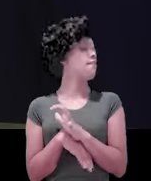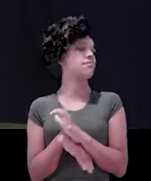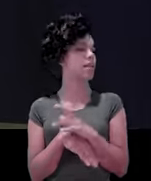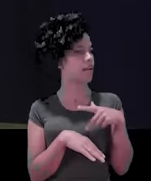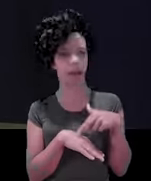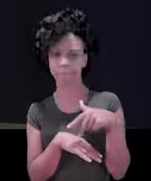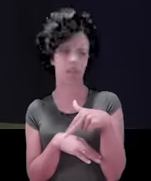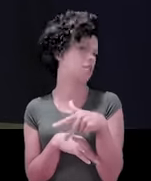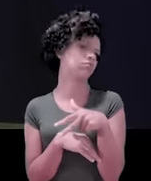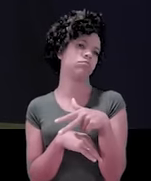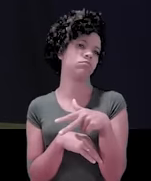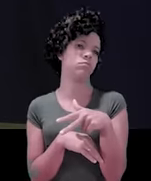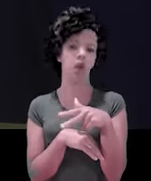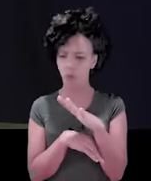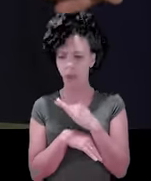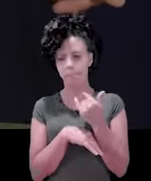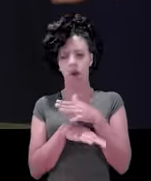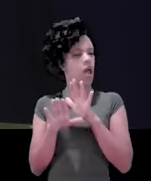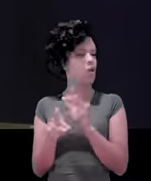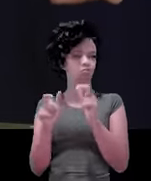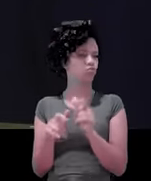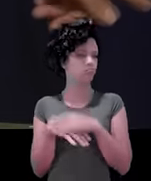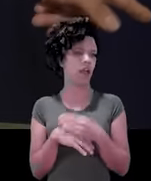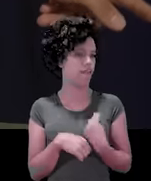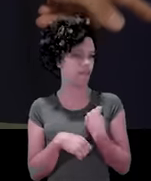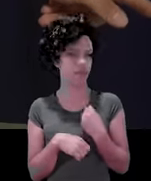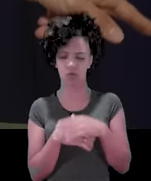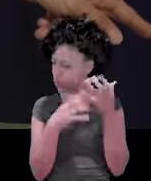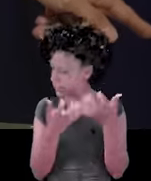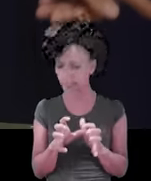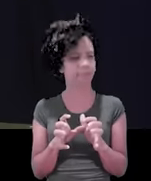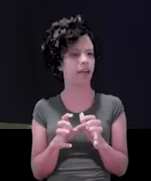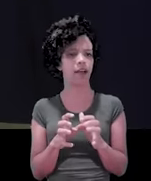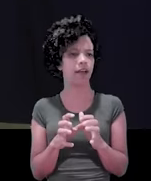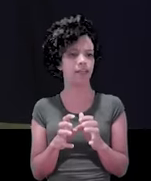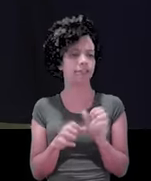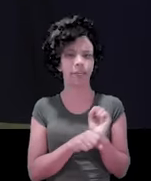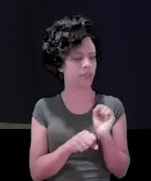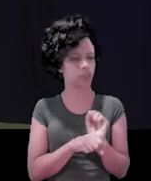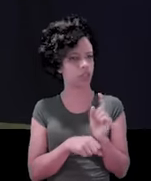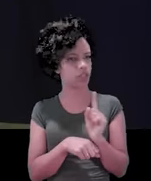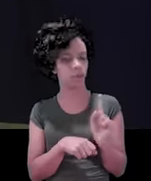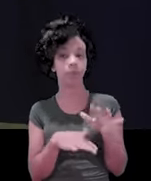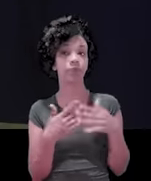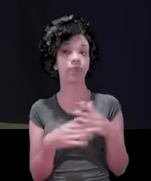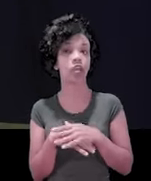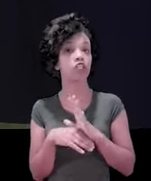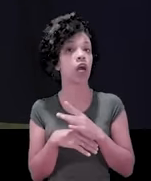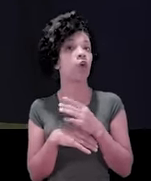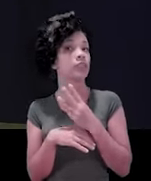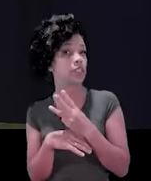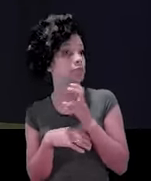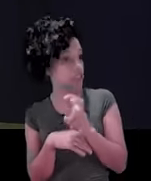morrer chamou ele caminhando e não ia morrer lá onde eu tava não aceitaram e Aí